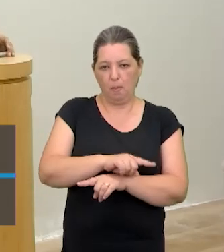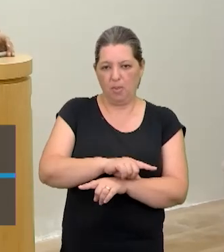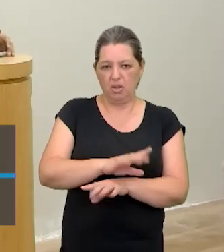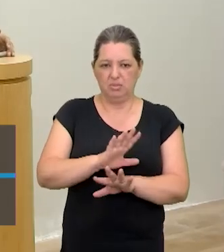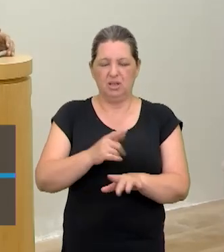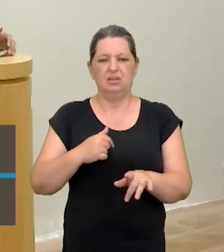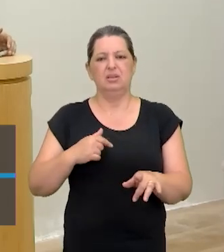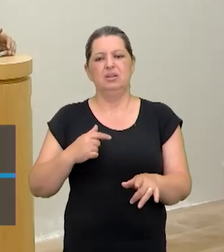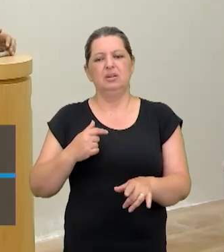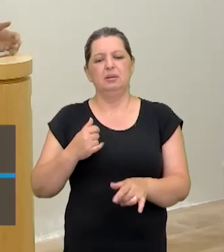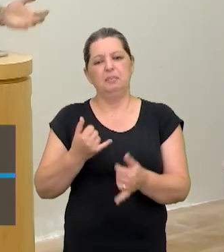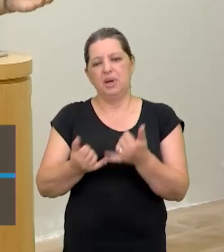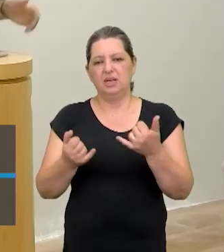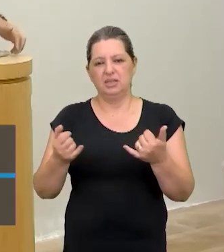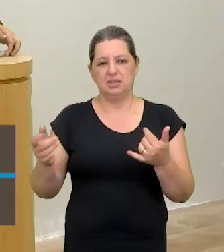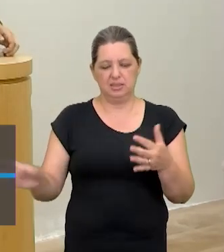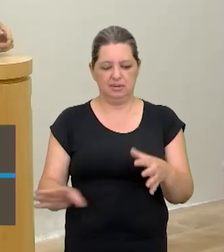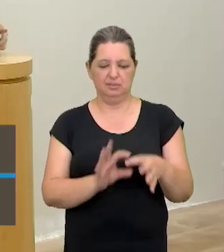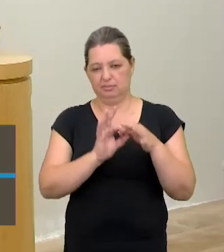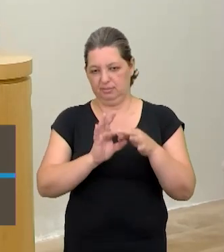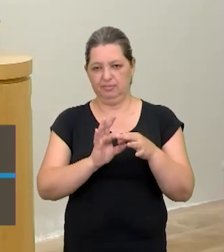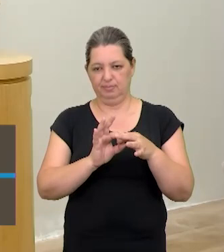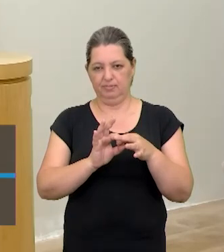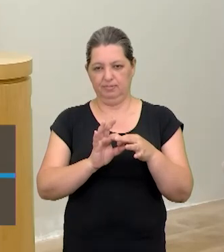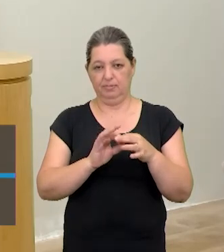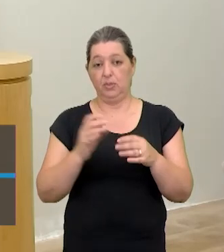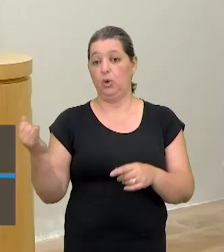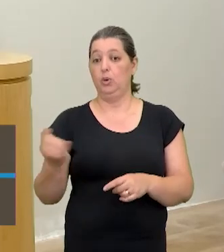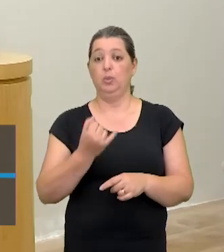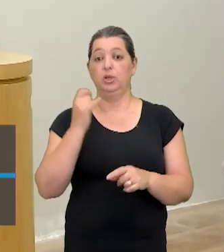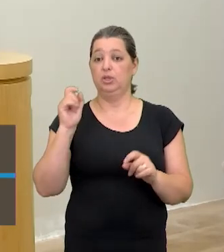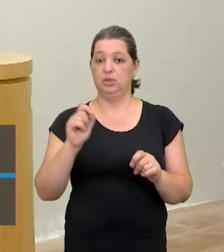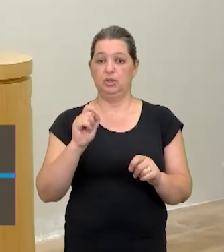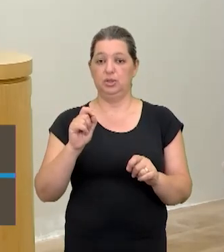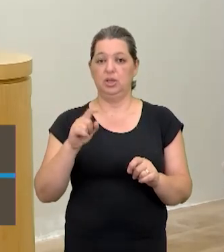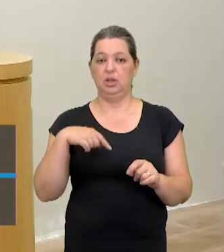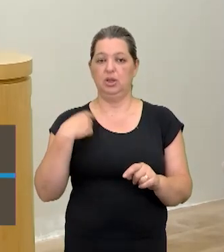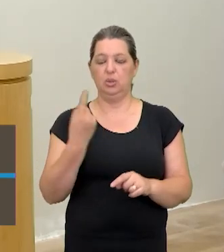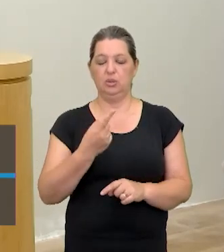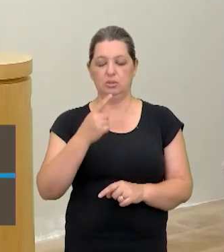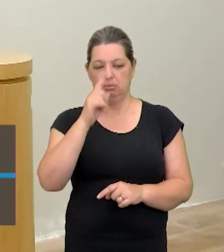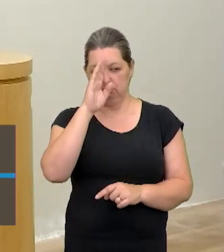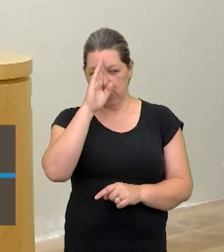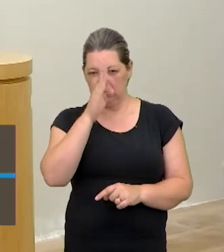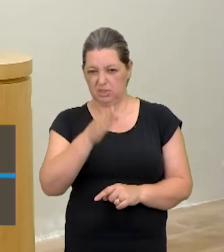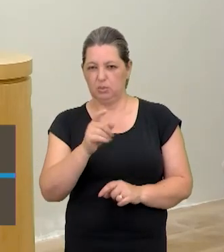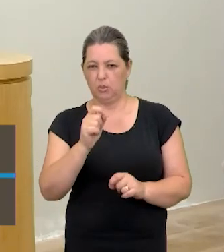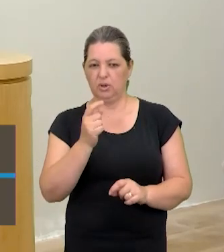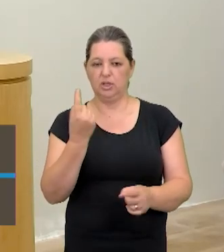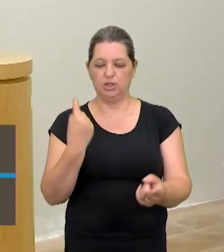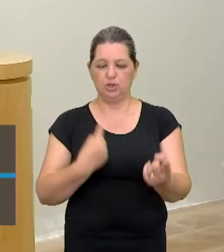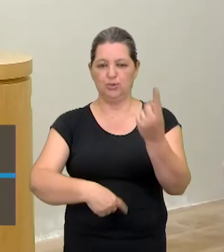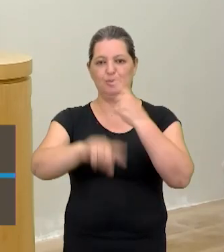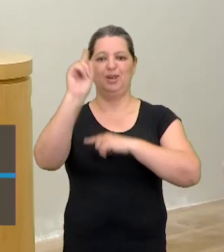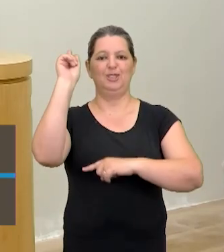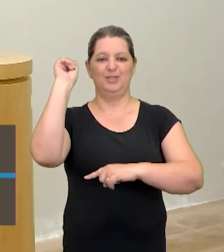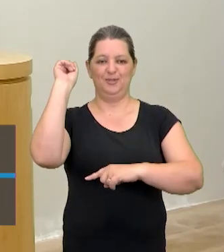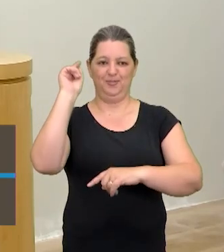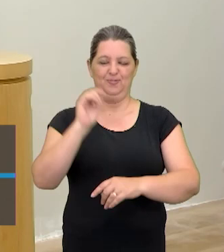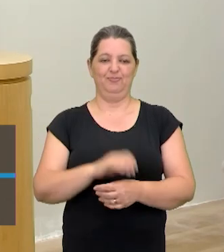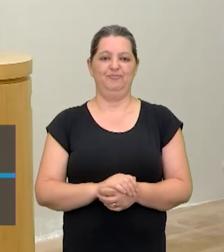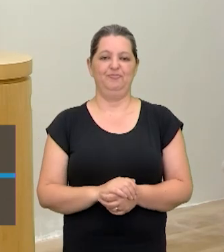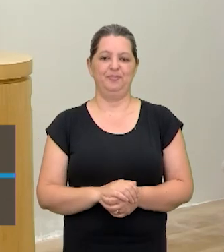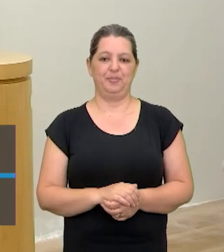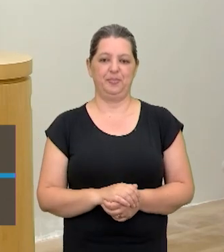forma vão se complementar, né? O importante disso tudo é a gente levar sempre a superação. Teve até um comentário